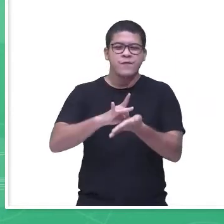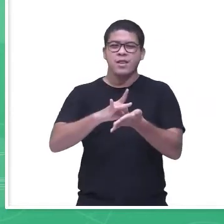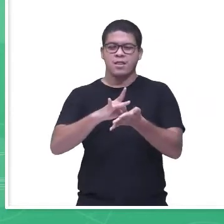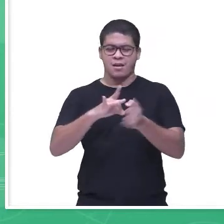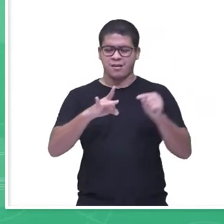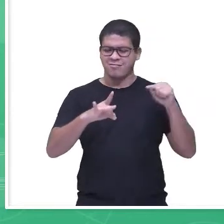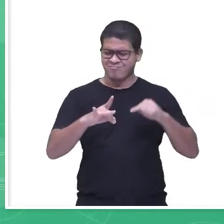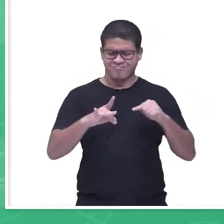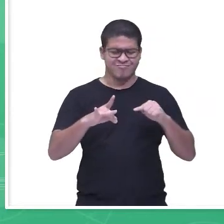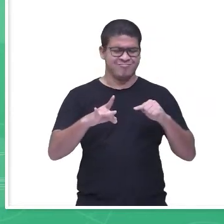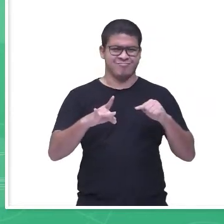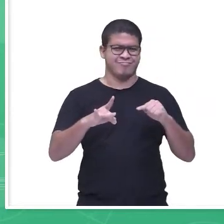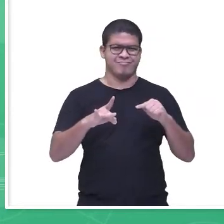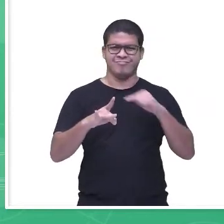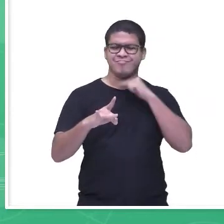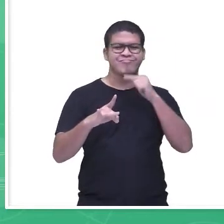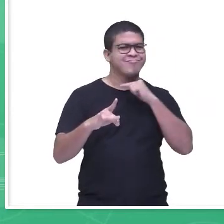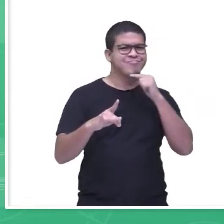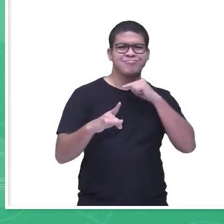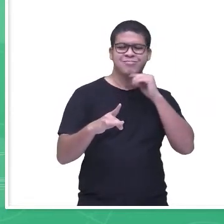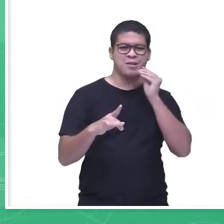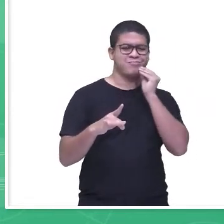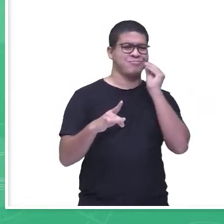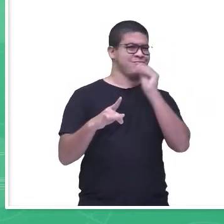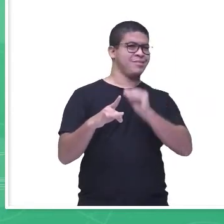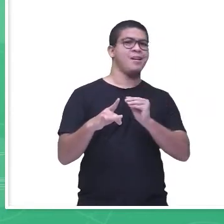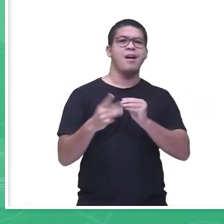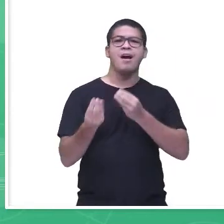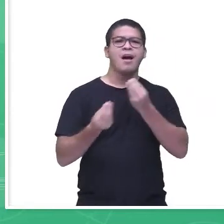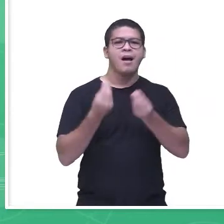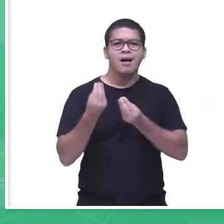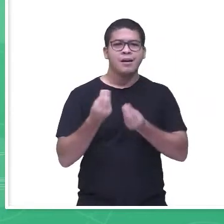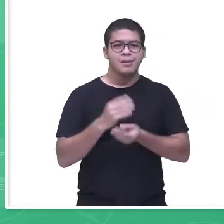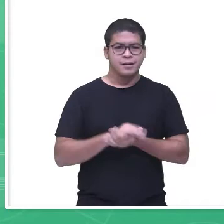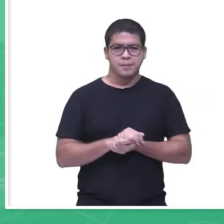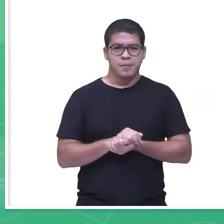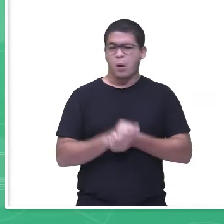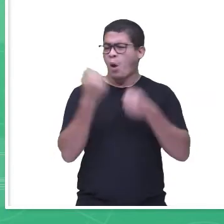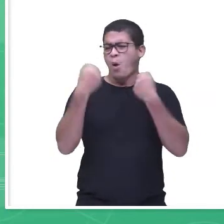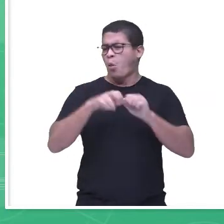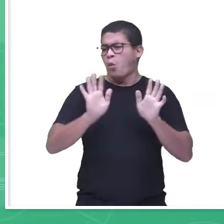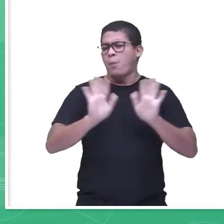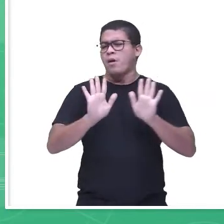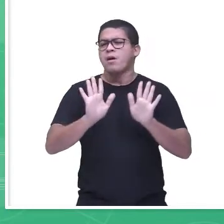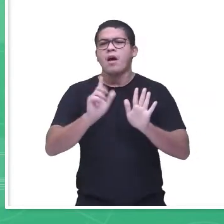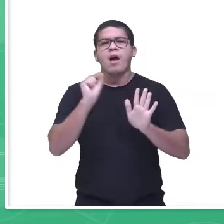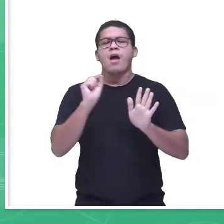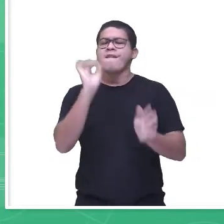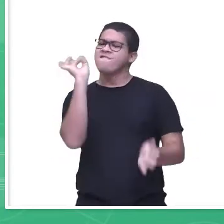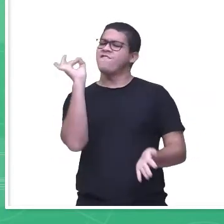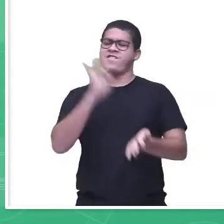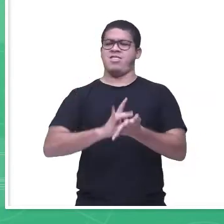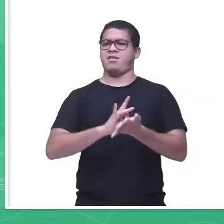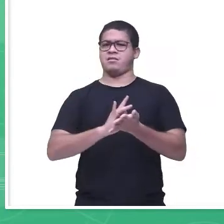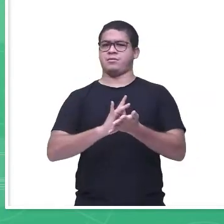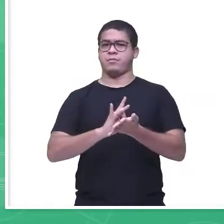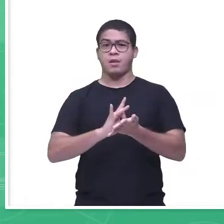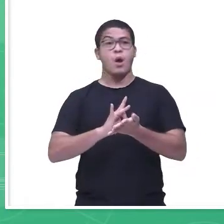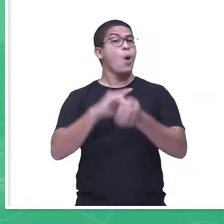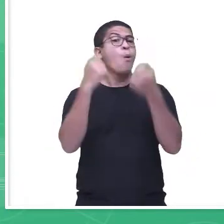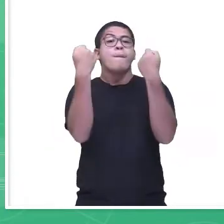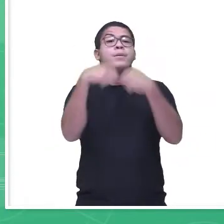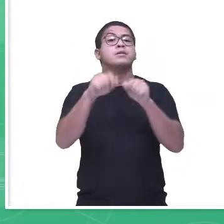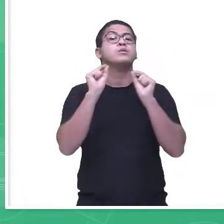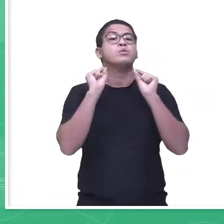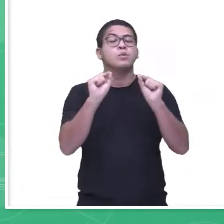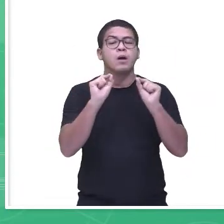verdadeiro. O importante para eles era isso. Não preciso de algo verdadeiro, tá?